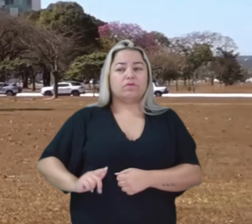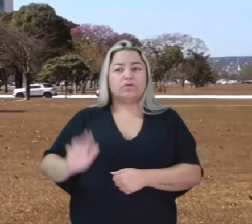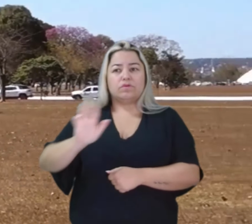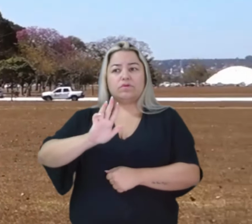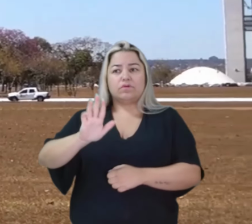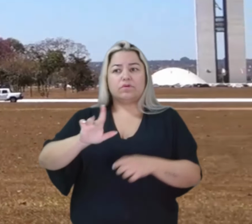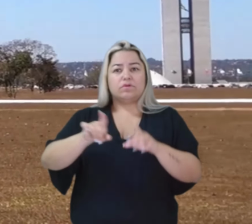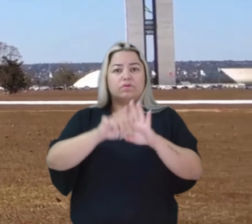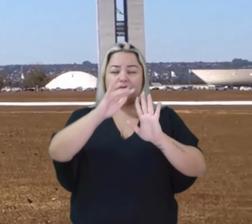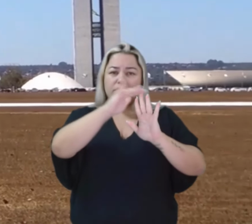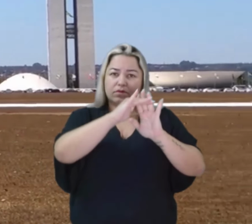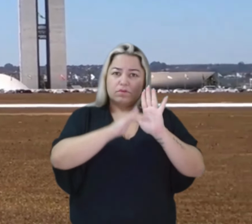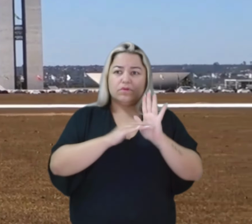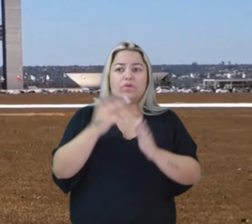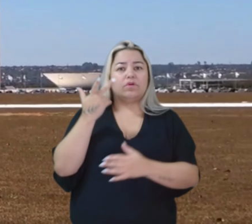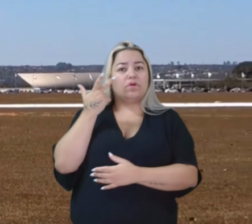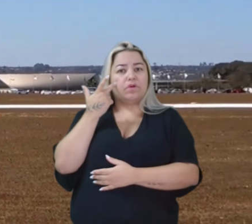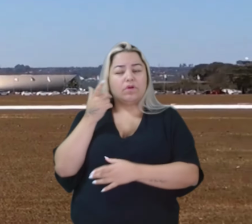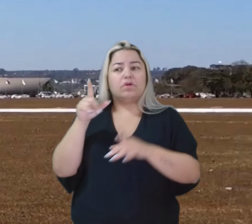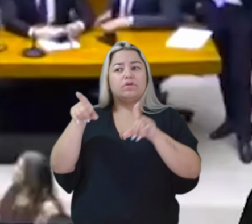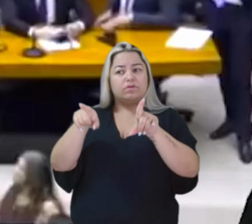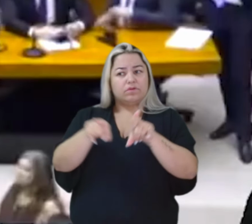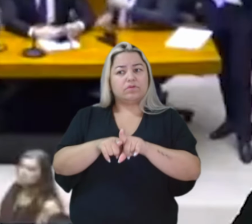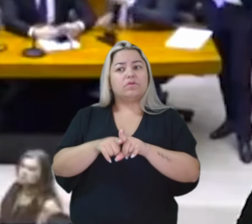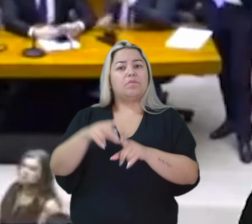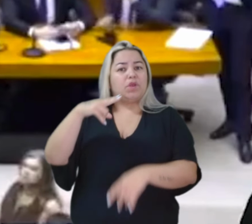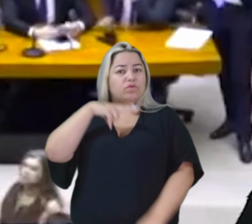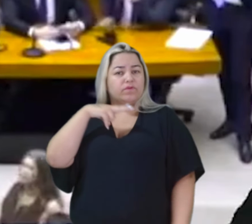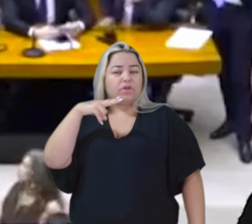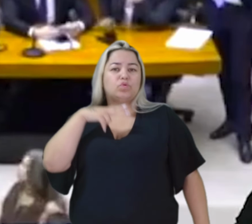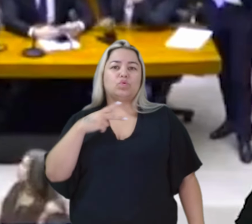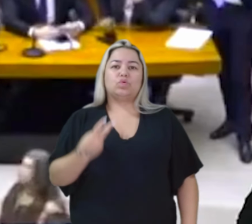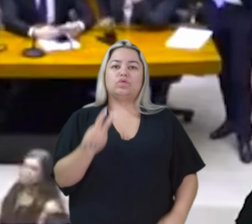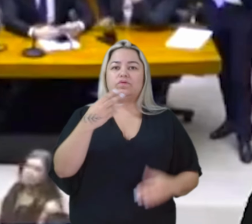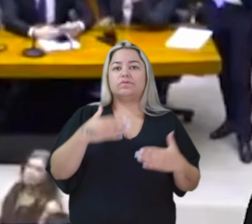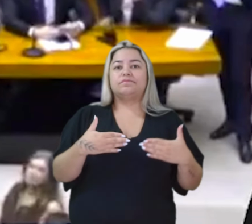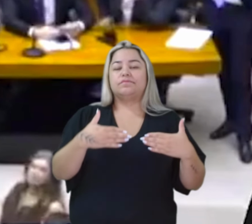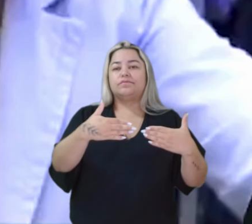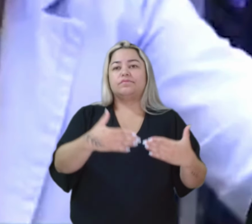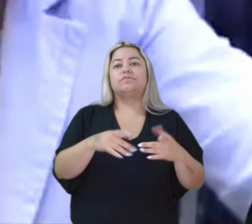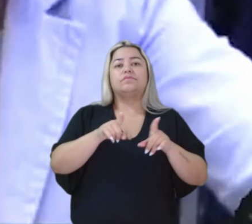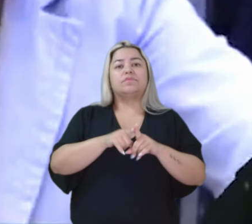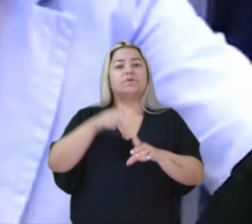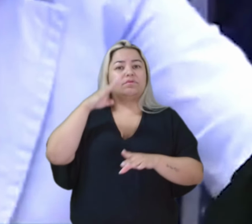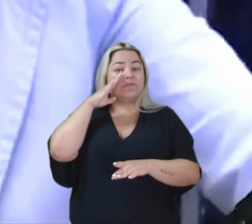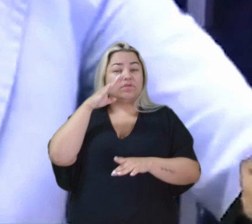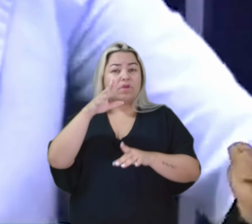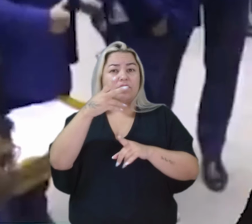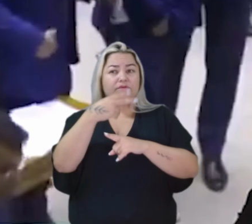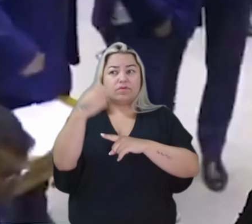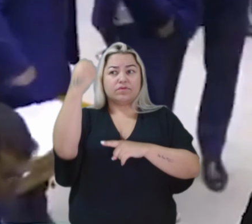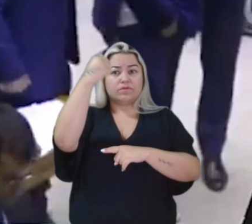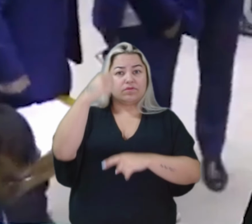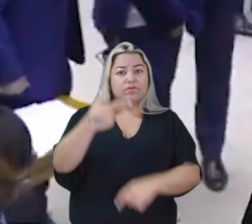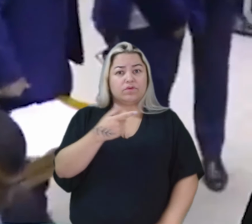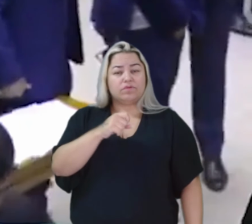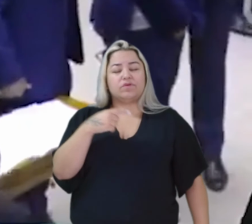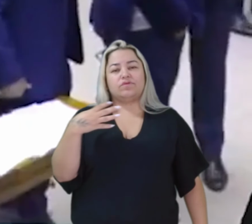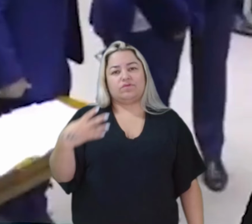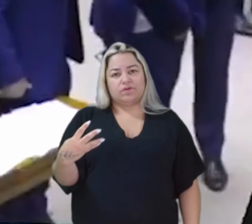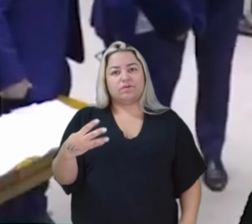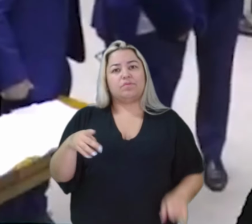tanto em pautas comuns quanto em pautas individuais dos 2 ministérios. Uma das principais conquistas de